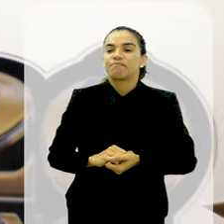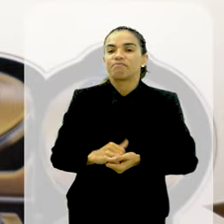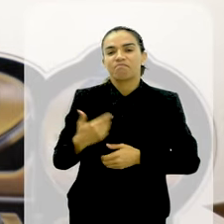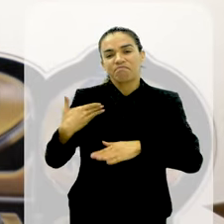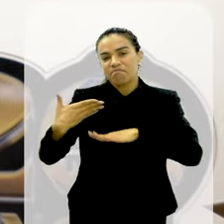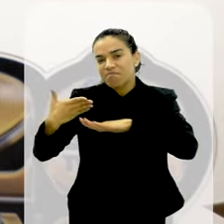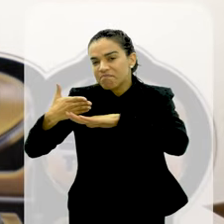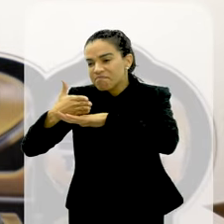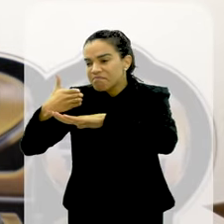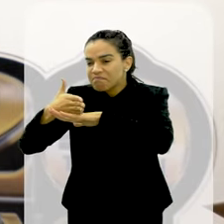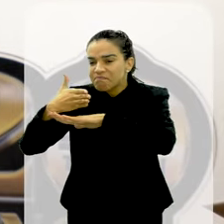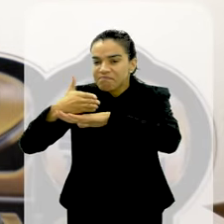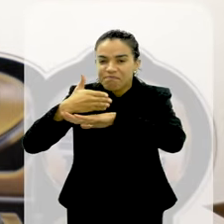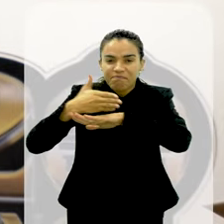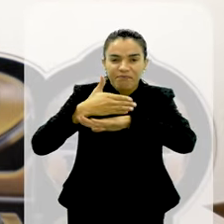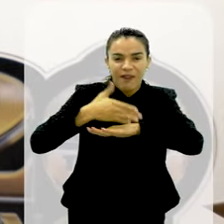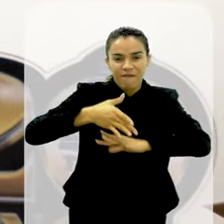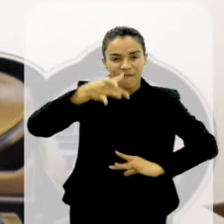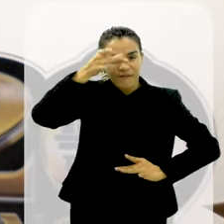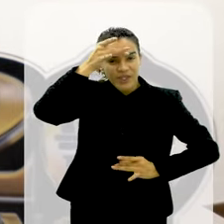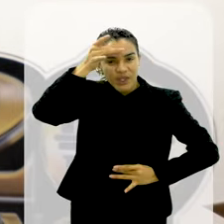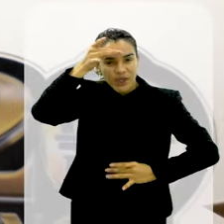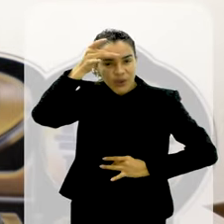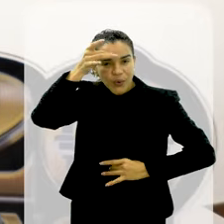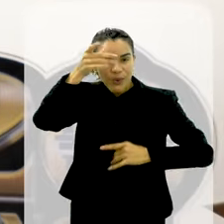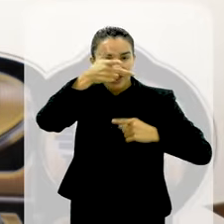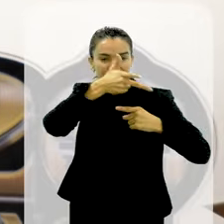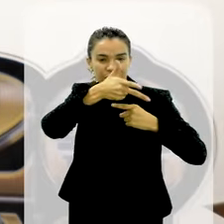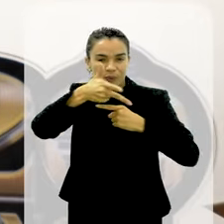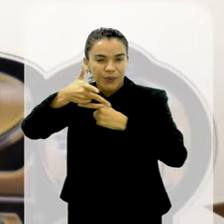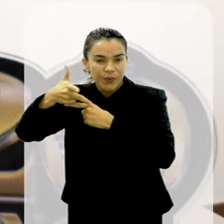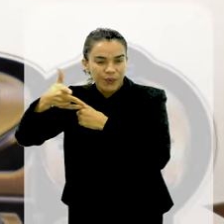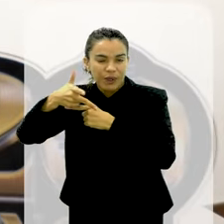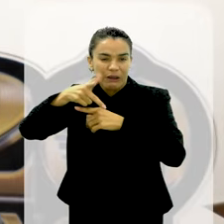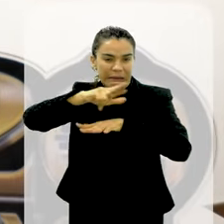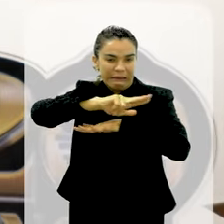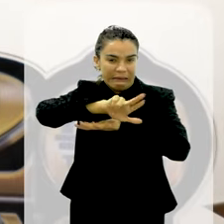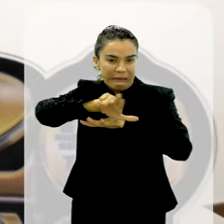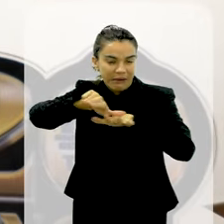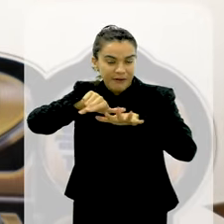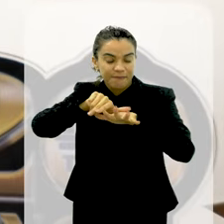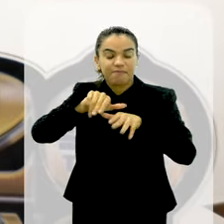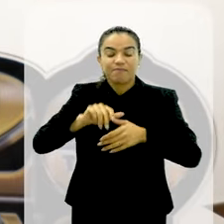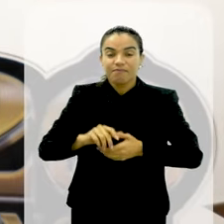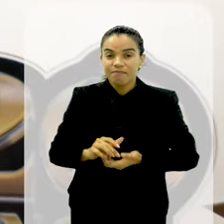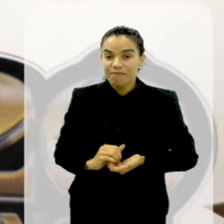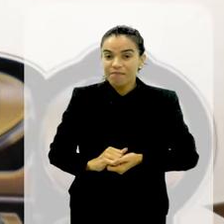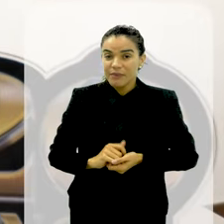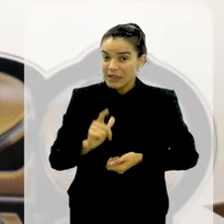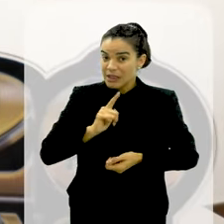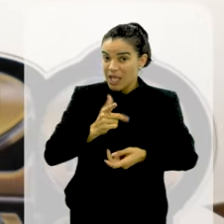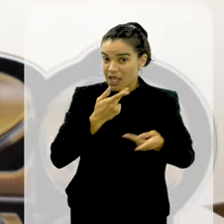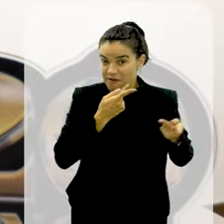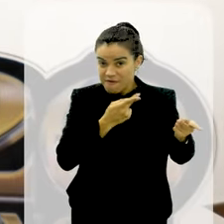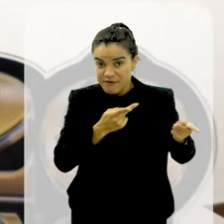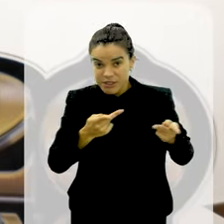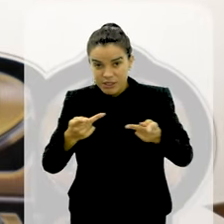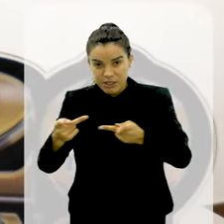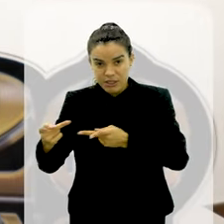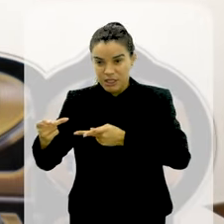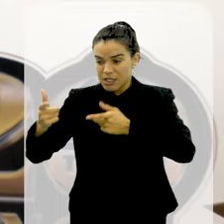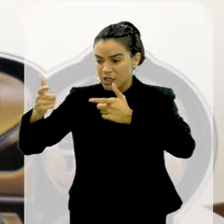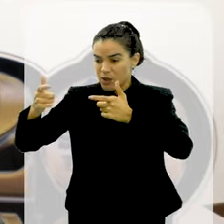bastidores, e enfim, figurino, cenografia, tudo. E você tem